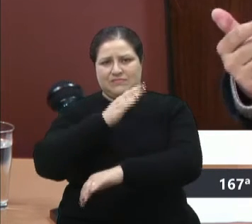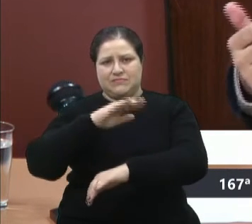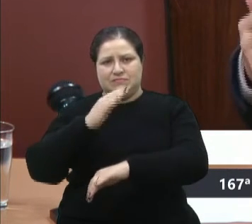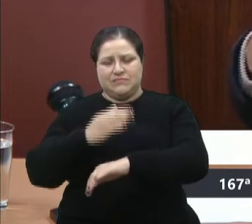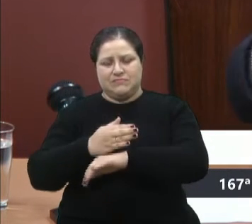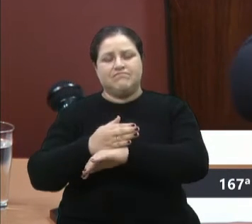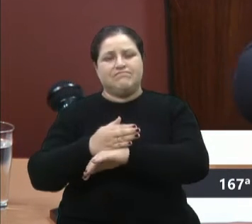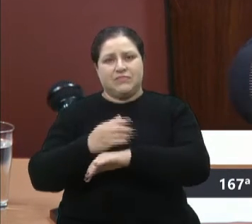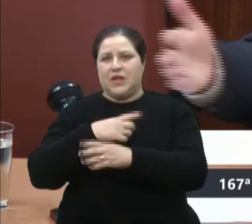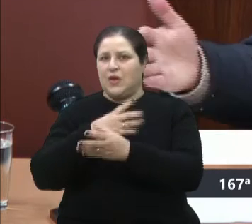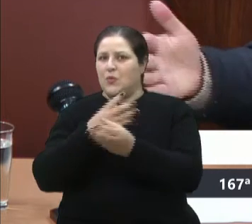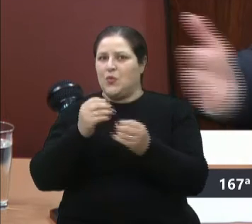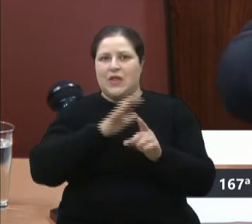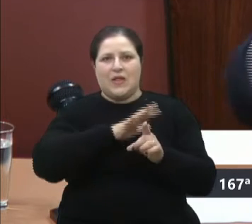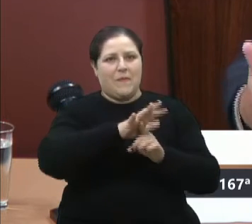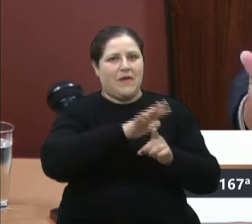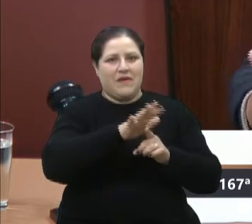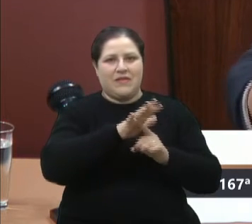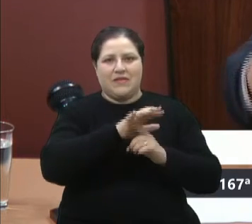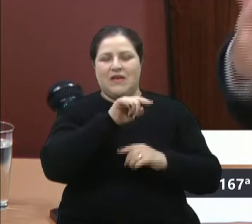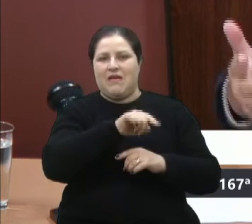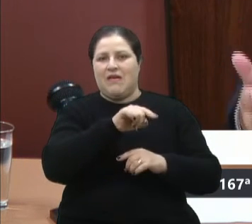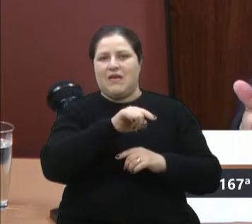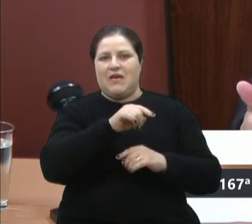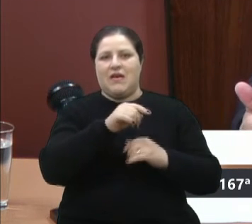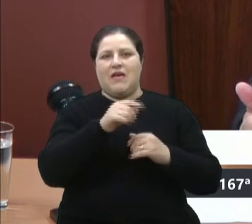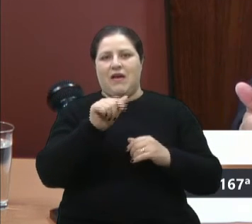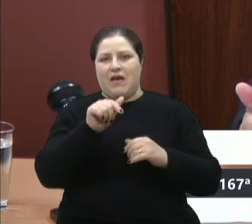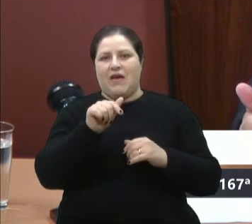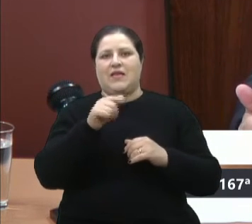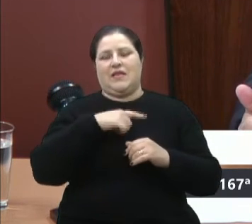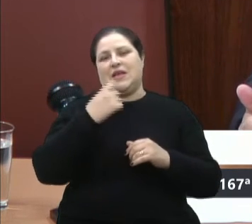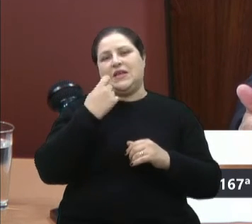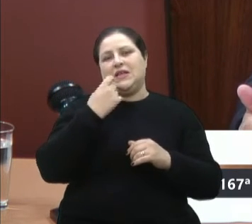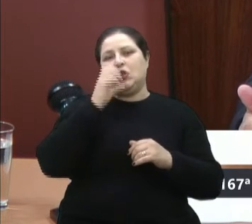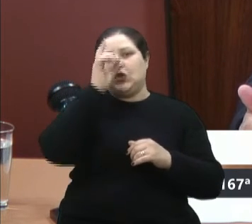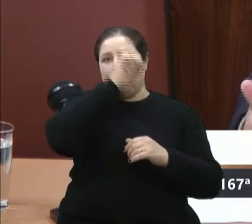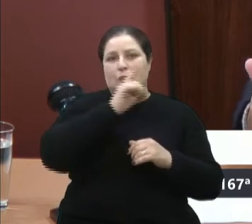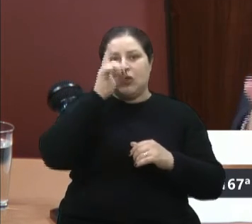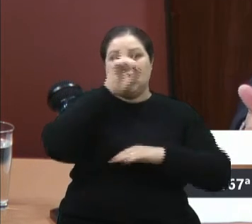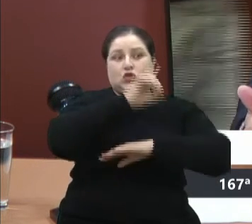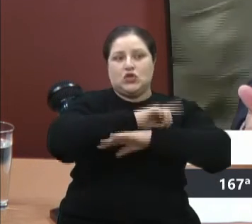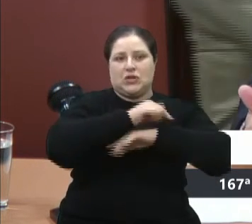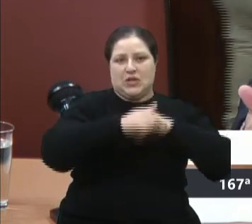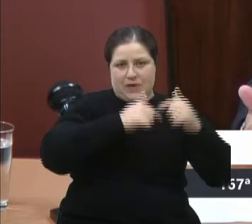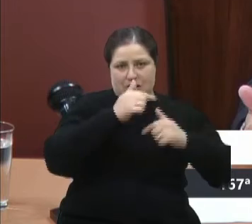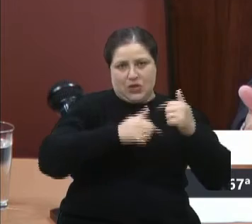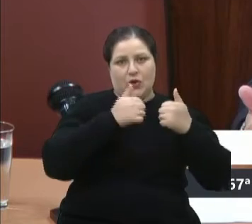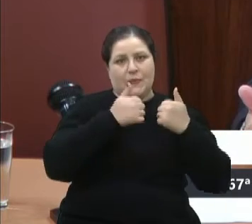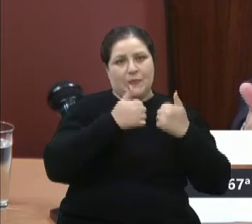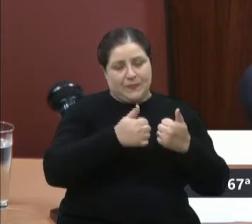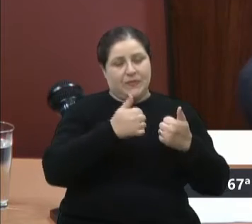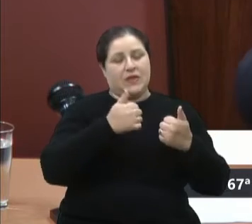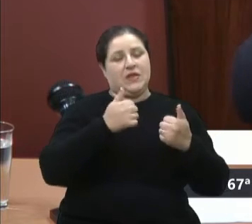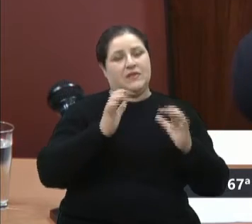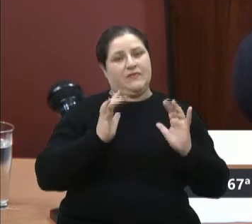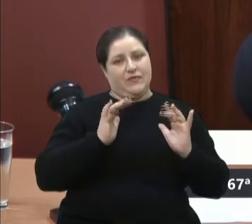depois, né, enfim, né, no final de semana do Dia do Trabalhador, uma pessoa sai às 6h30,